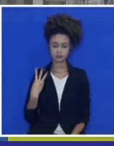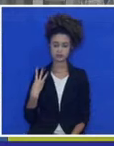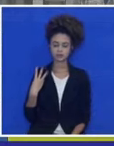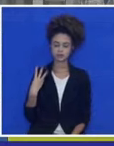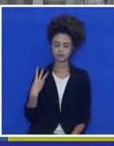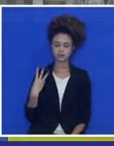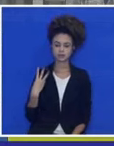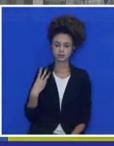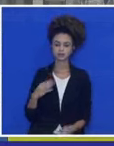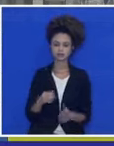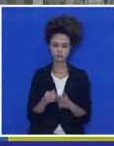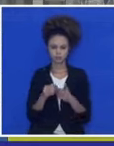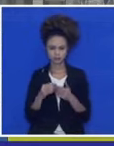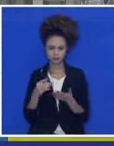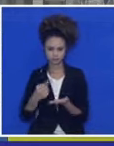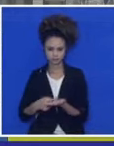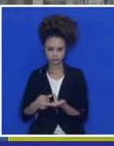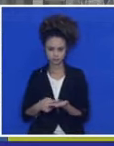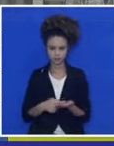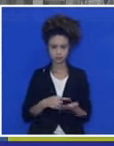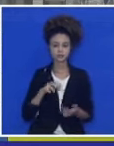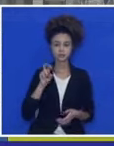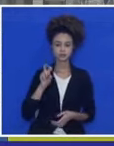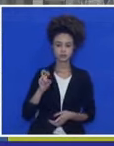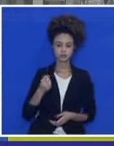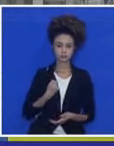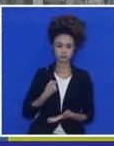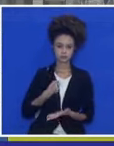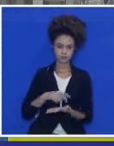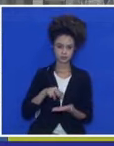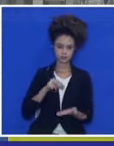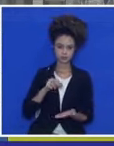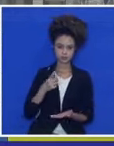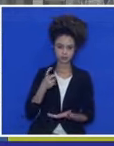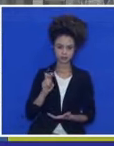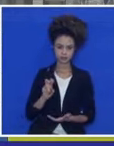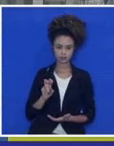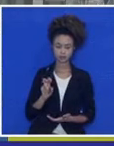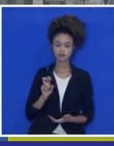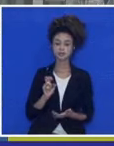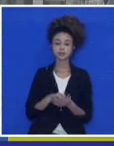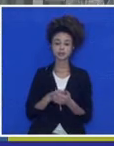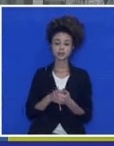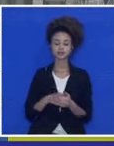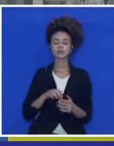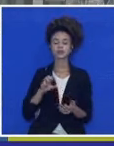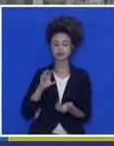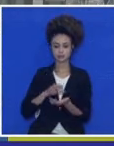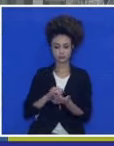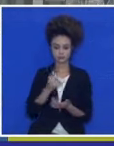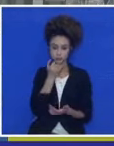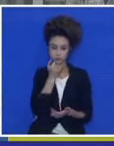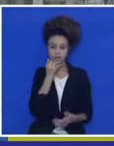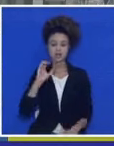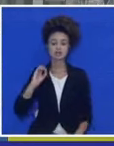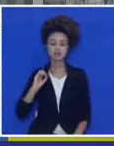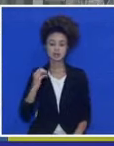Por favor, vamos confirmar. As cinco dezenas sorteadas na Quina foram 04,